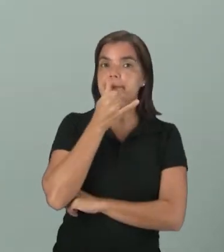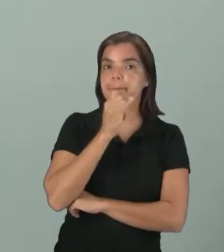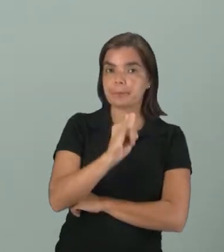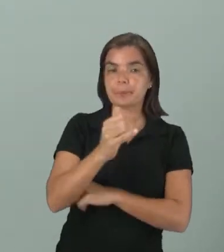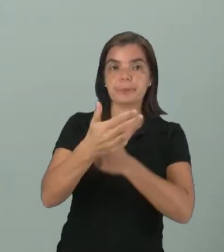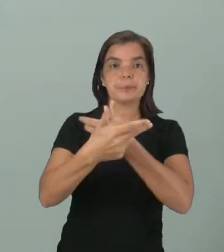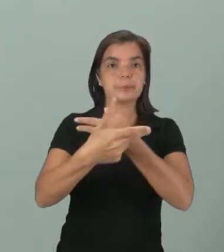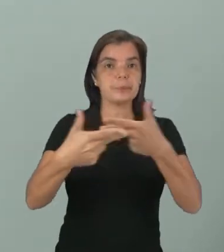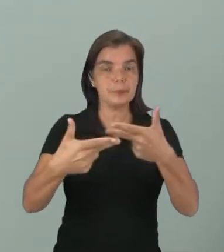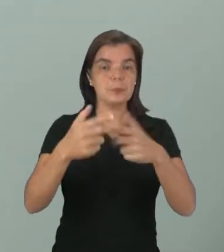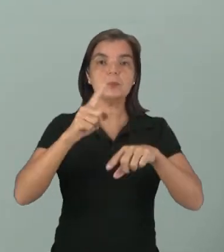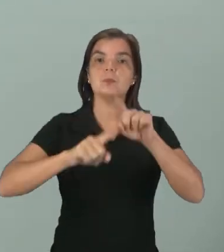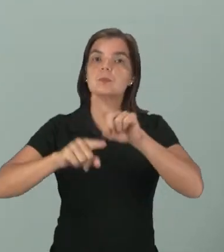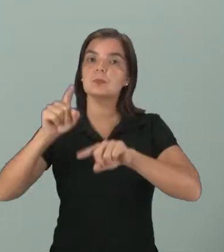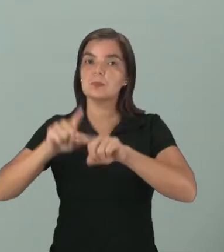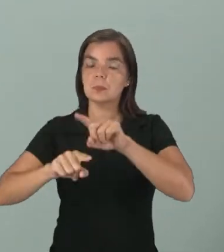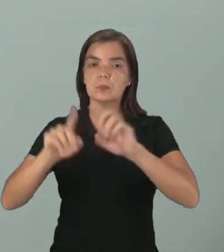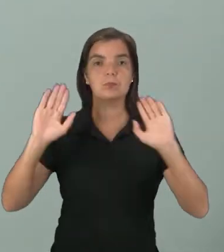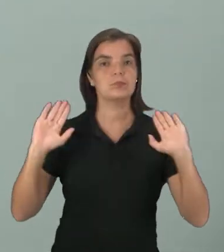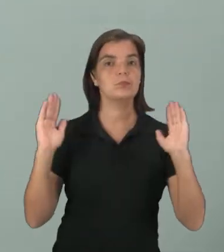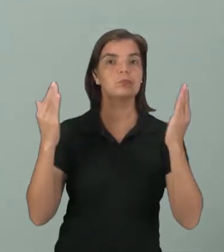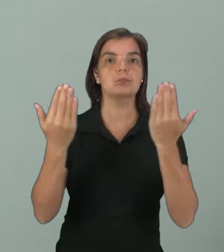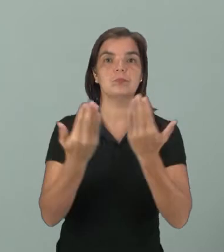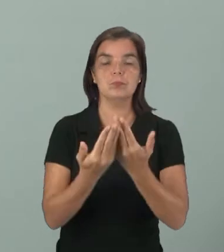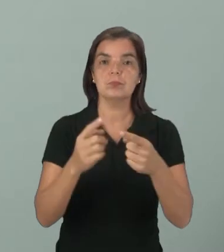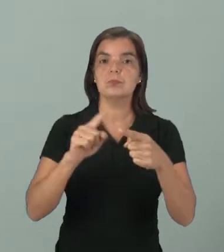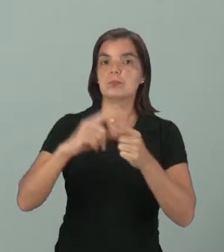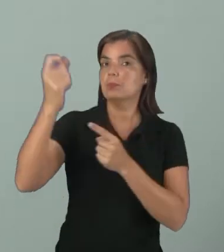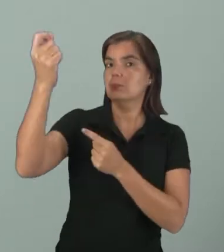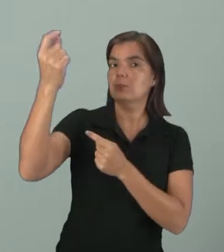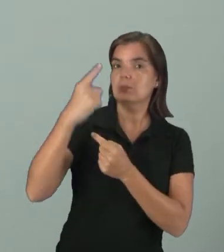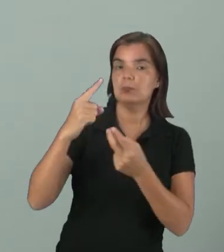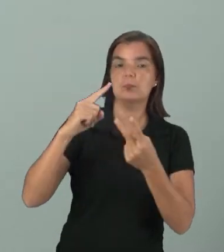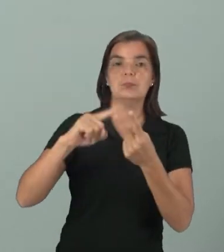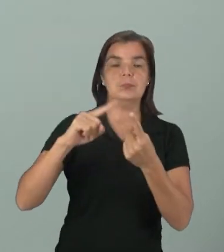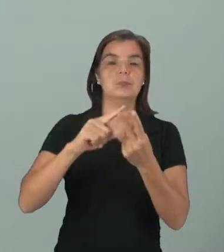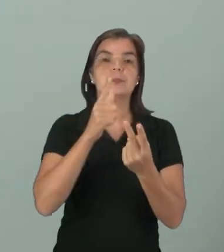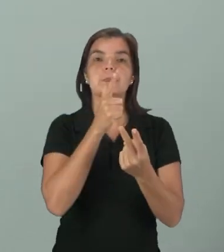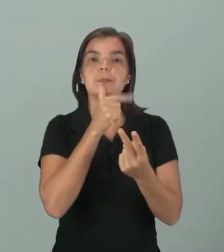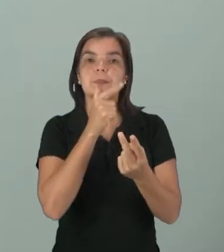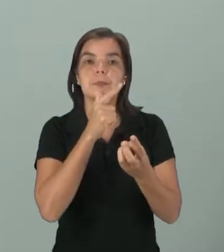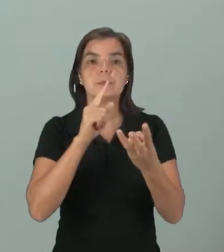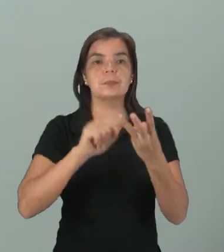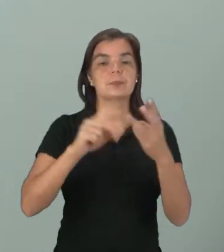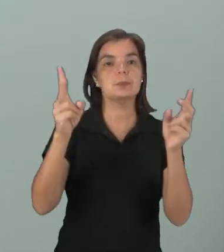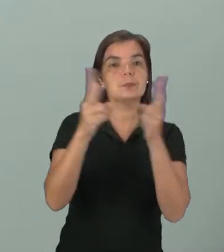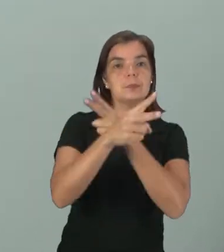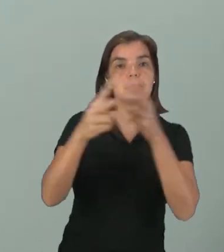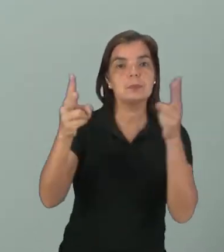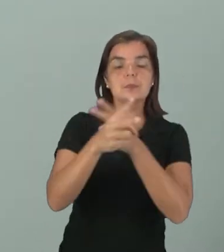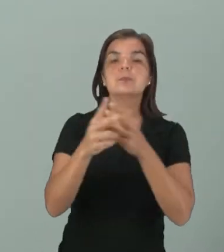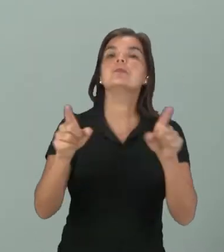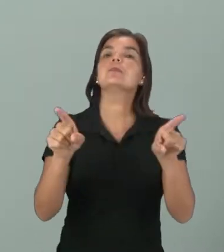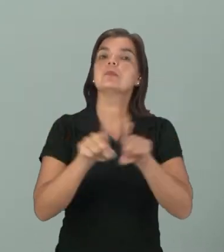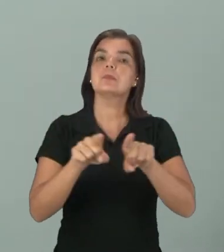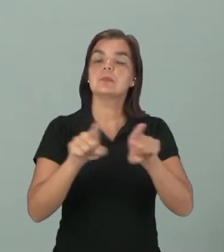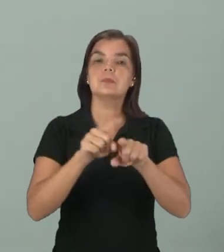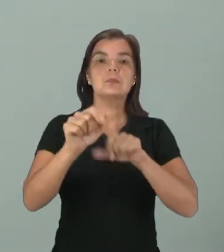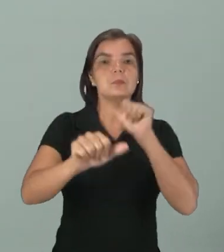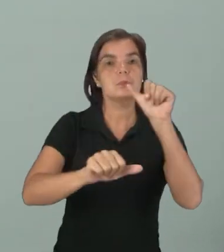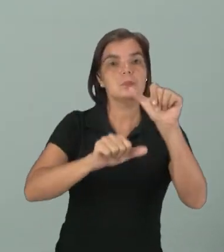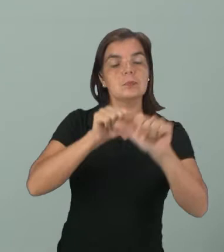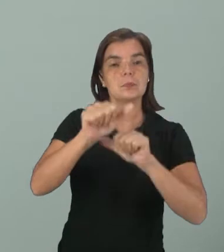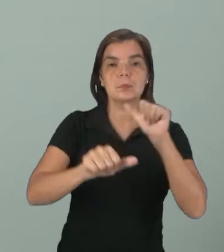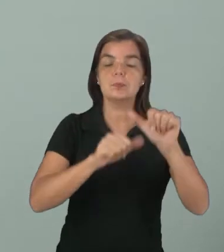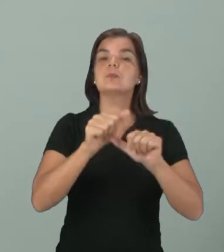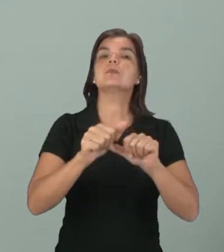energia alguns materiais que estão à nossa volta, tá? Seja o sol, as águas, o vento, a água, e vão converter tudo isso,